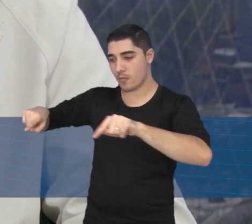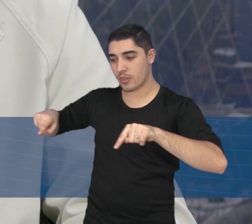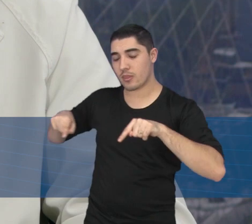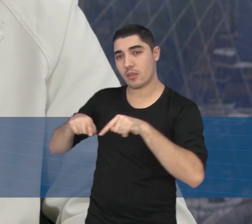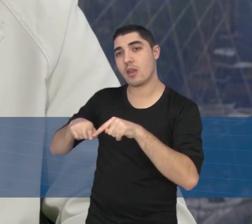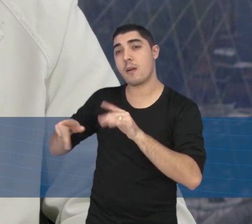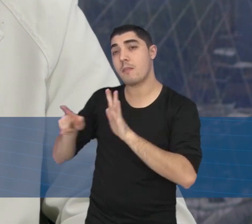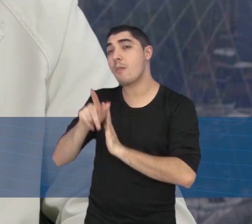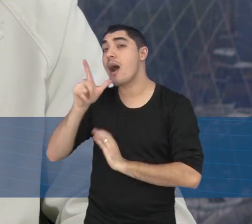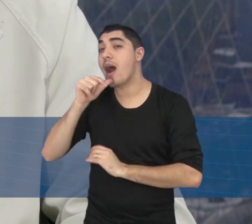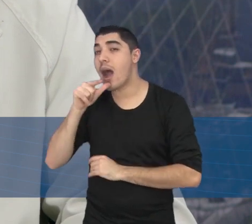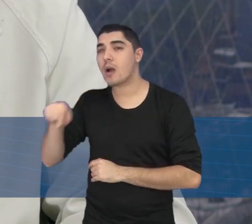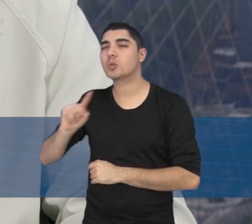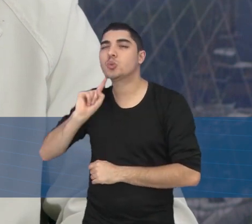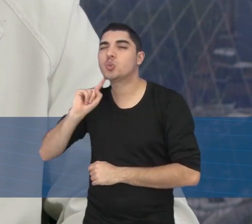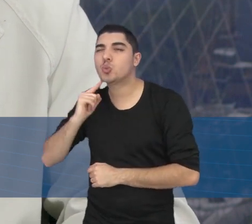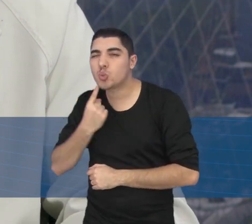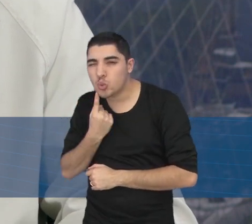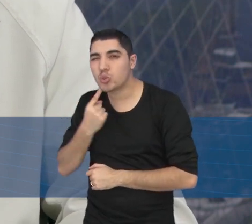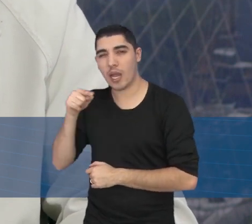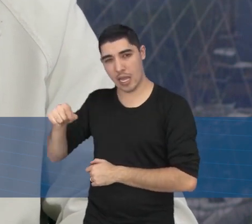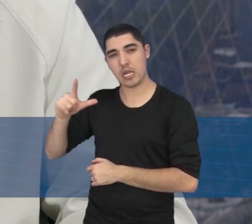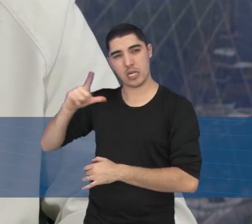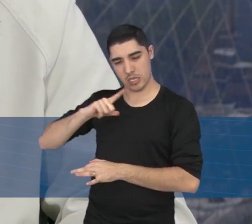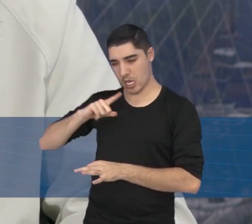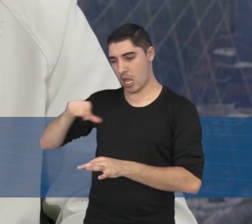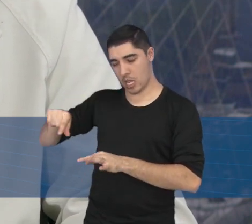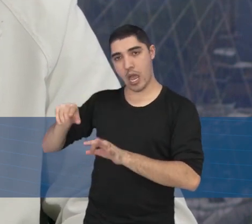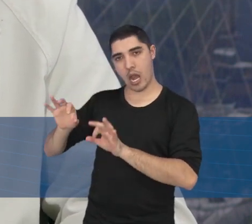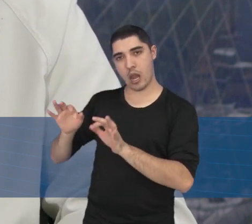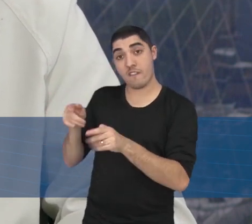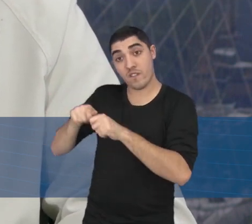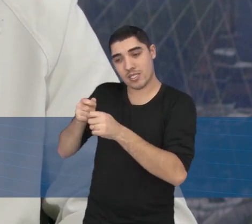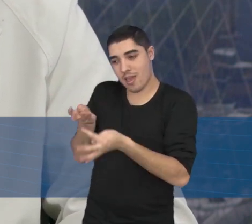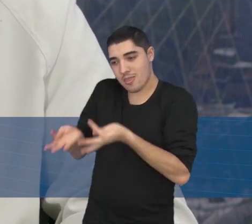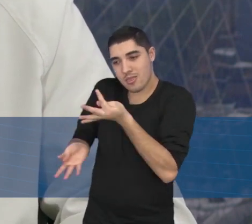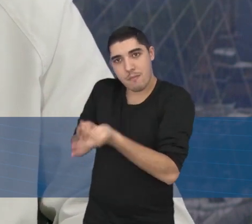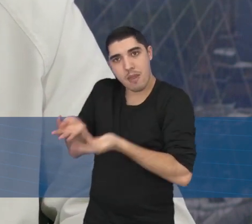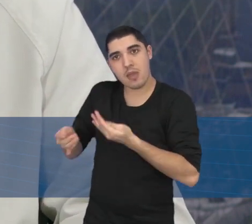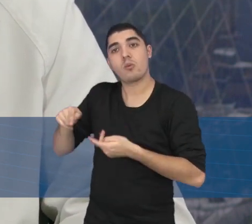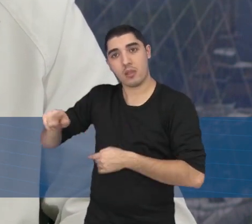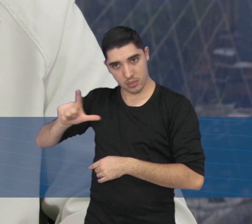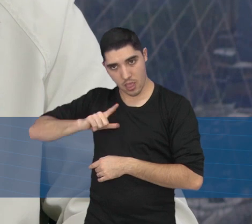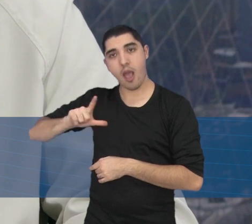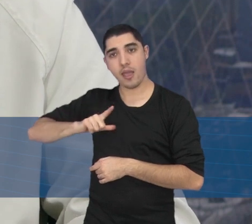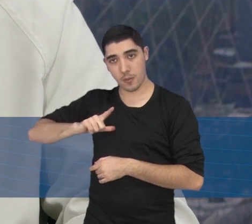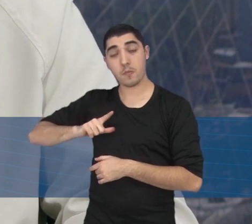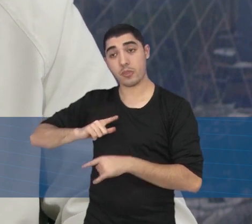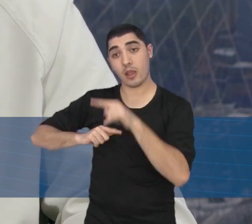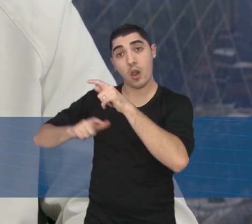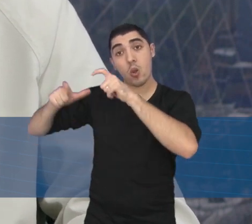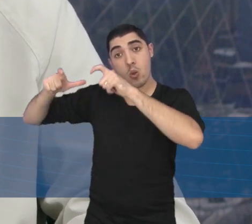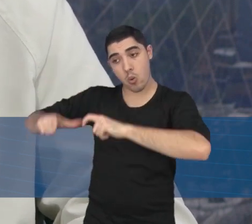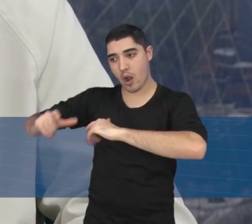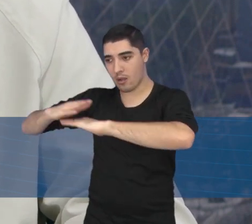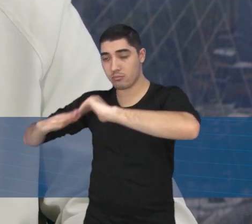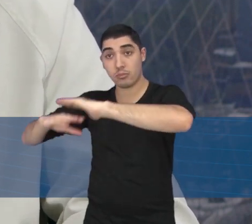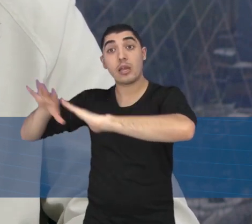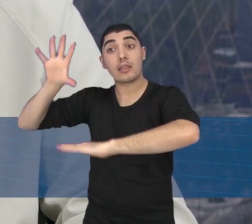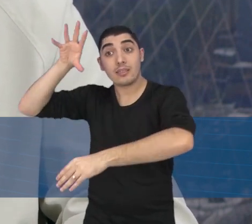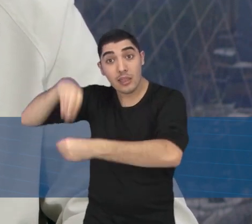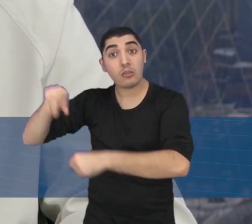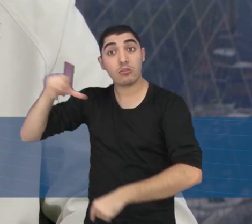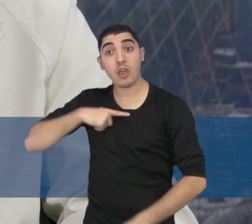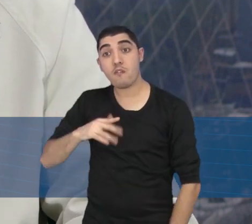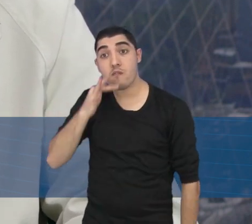tratamento adequado para o chorume que sai do aterro, um viveiro de plantas, quer dizer, é um aterro que tem um viveiro de plantas